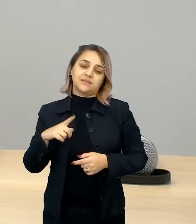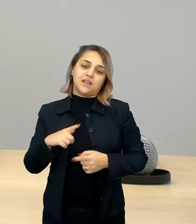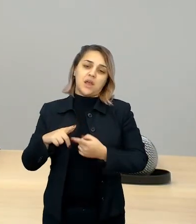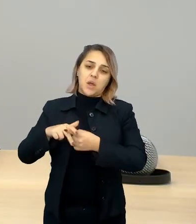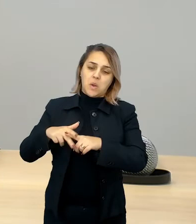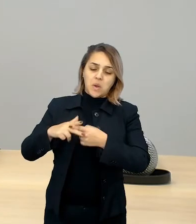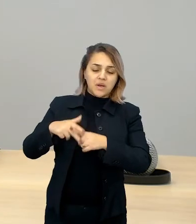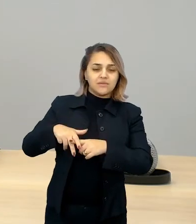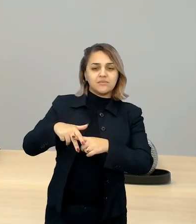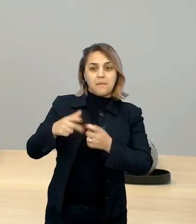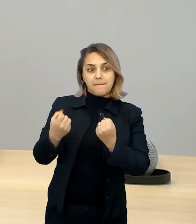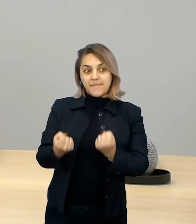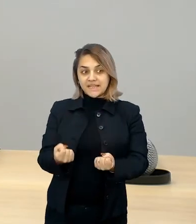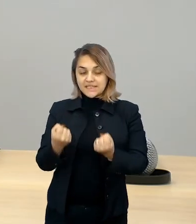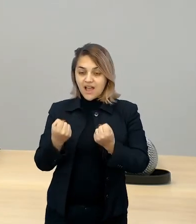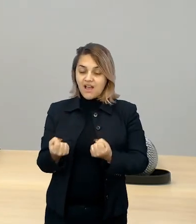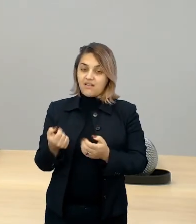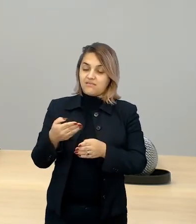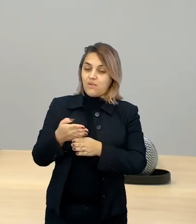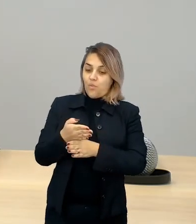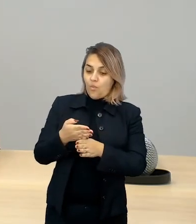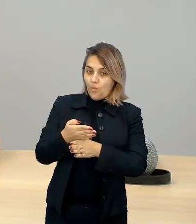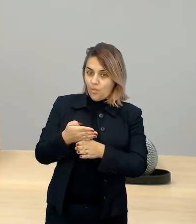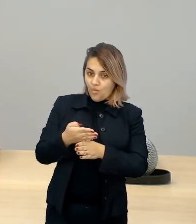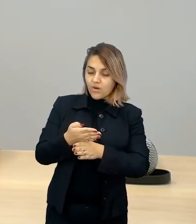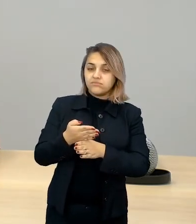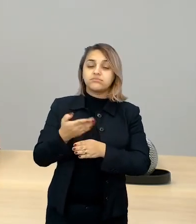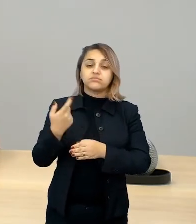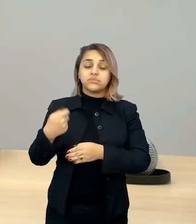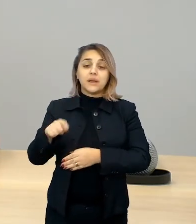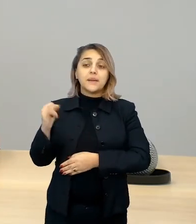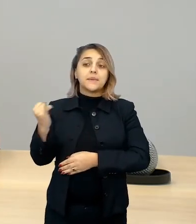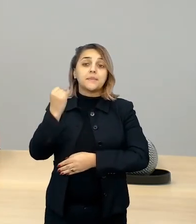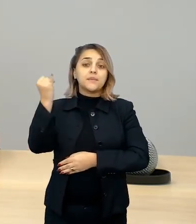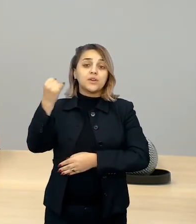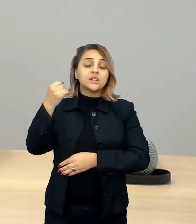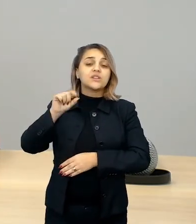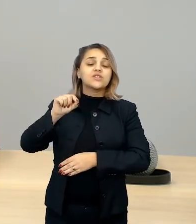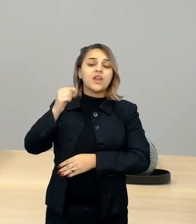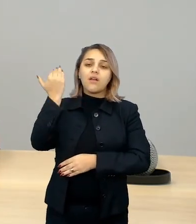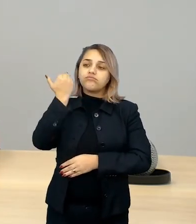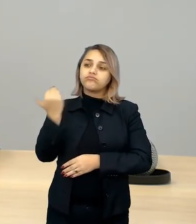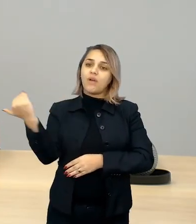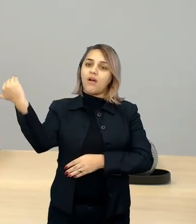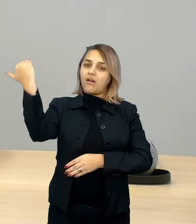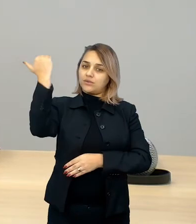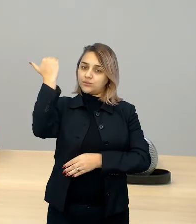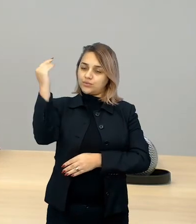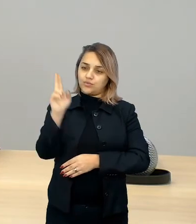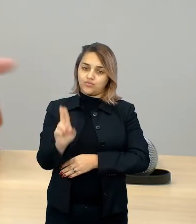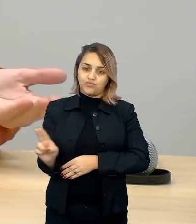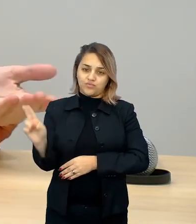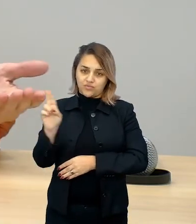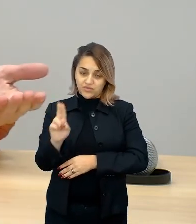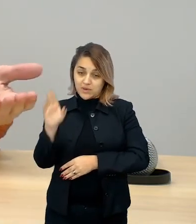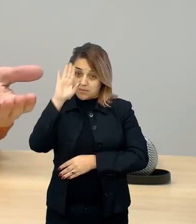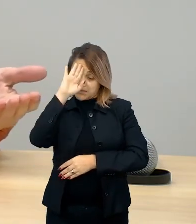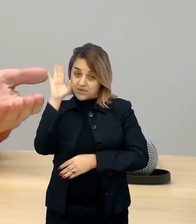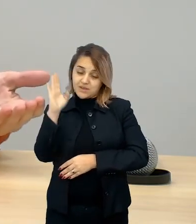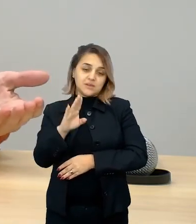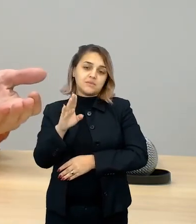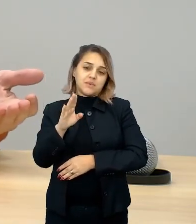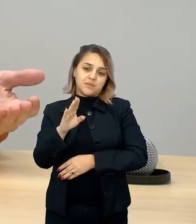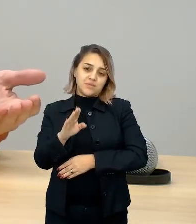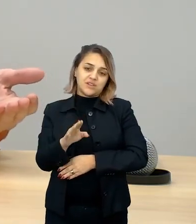mais cortantes. É interessante um adulto, né, manusear esse tipo de ferramenta, principalmente na hora da limpeza